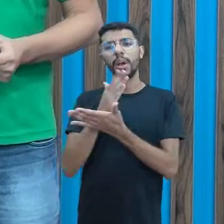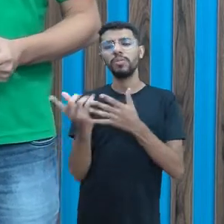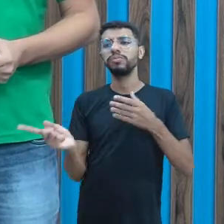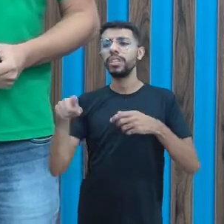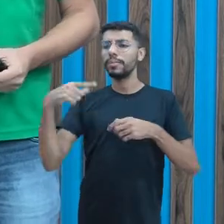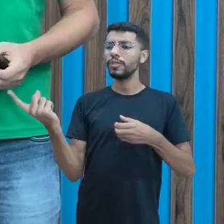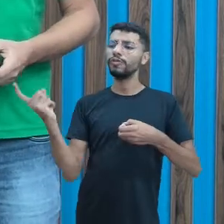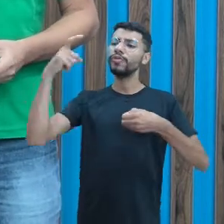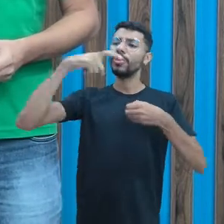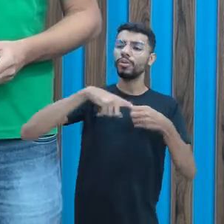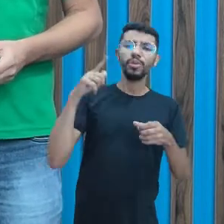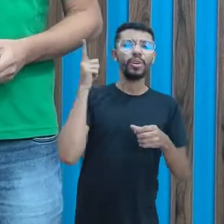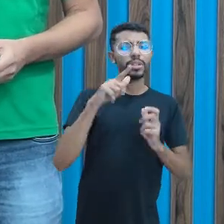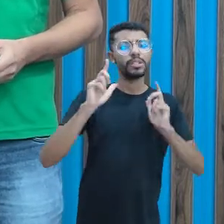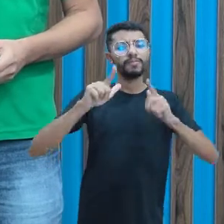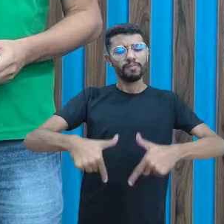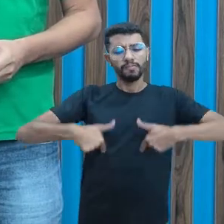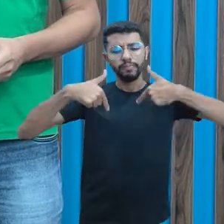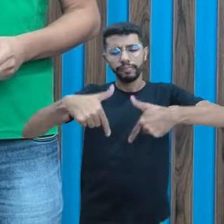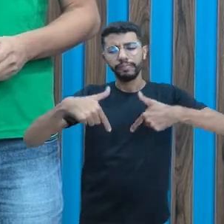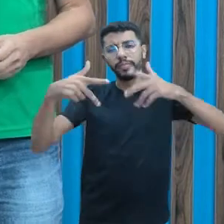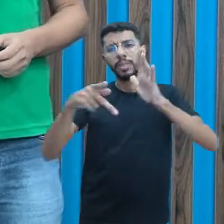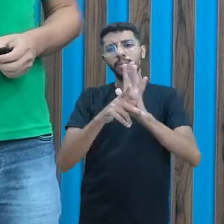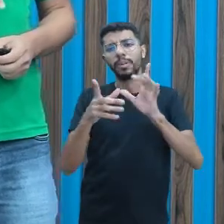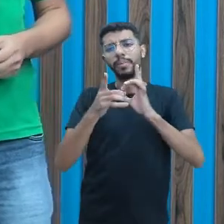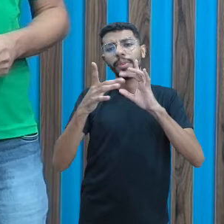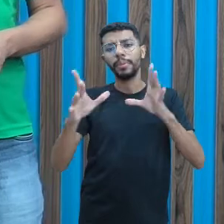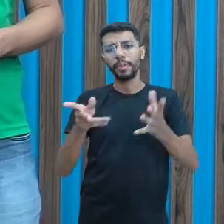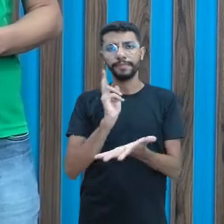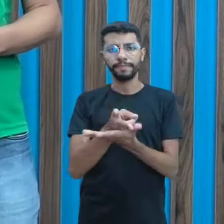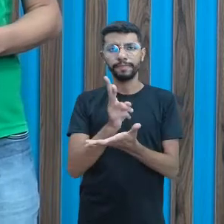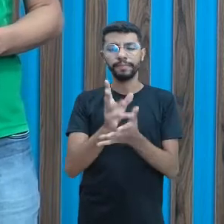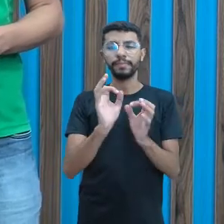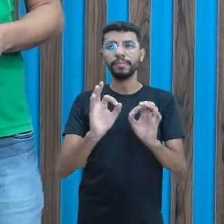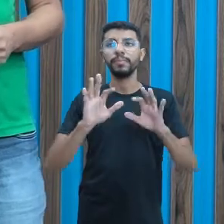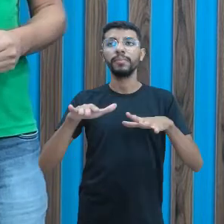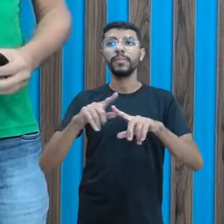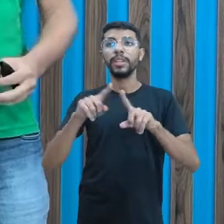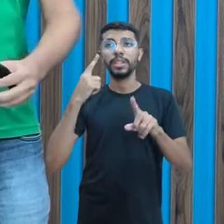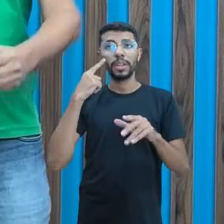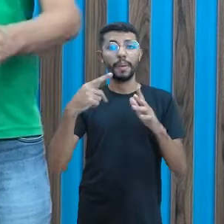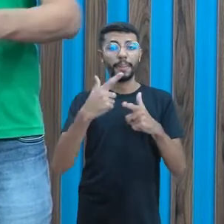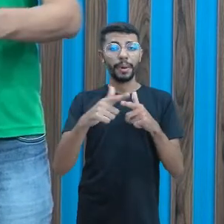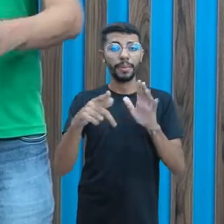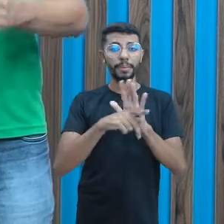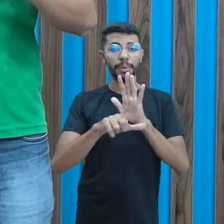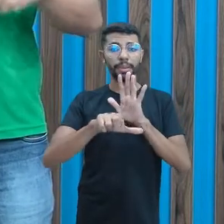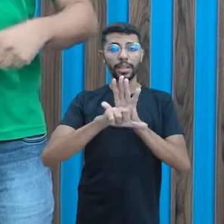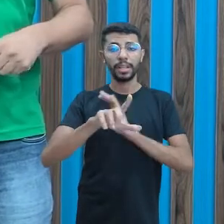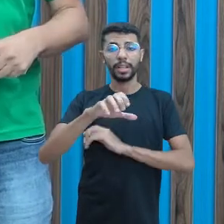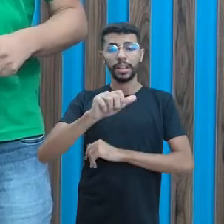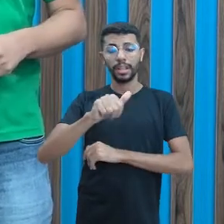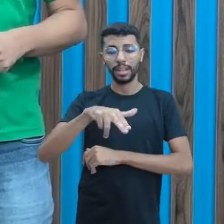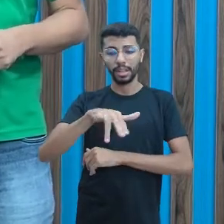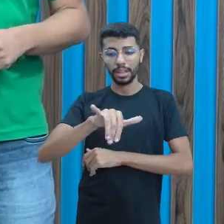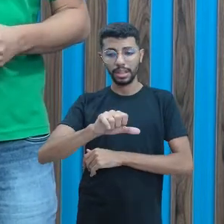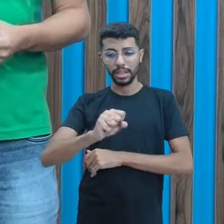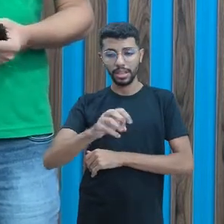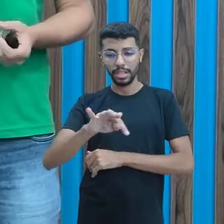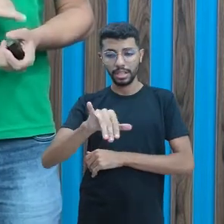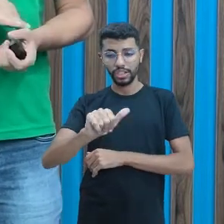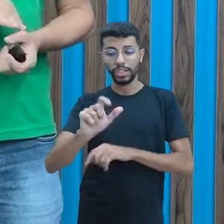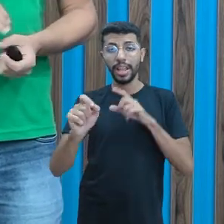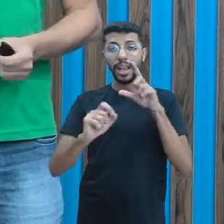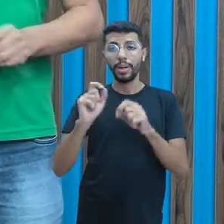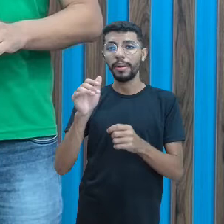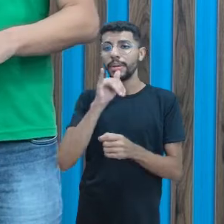lutar mesmo por o restabelecimento da democracia. O grande problema da lei de anistia que enquanto alguns que tinham sido já julgados